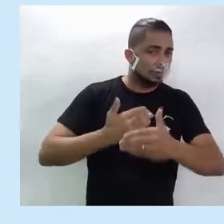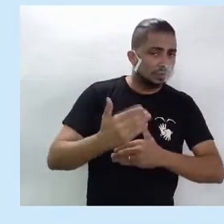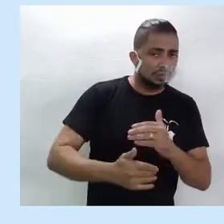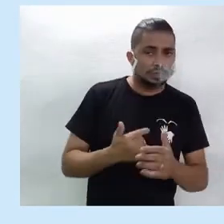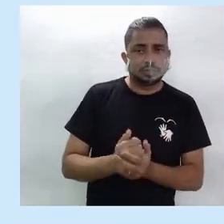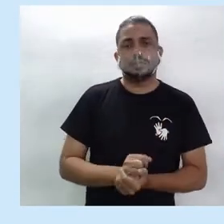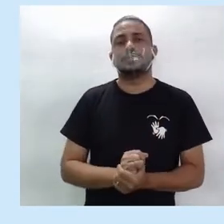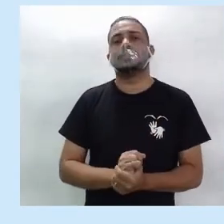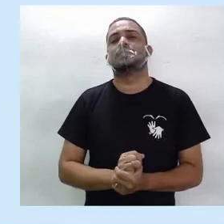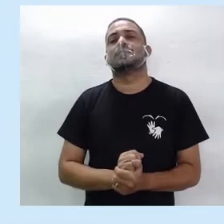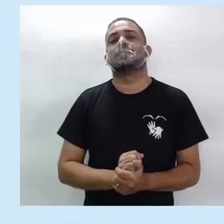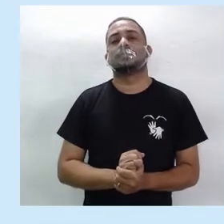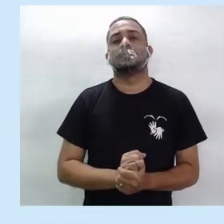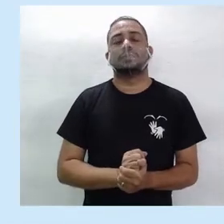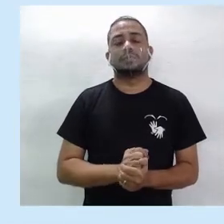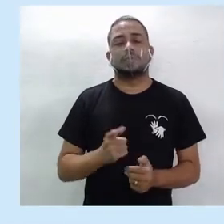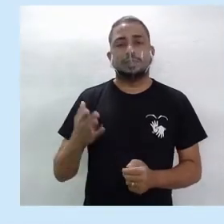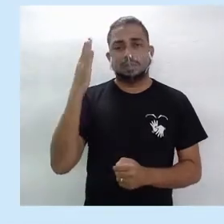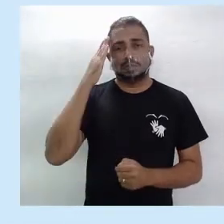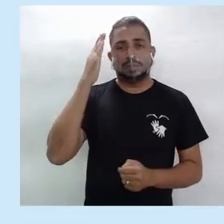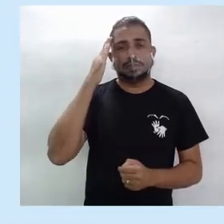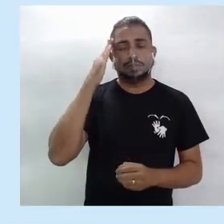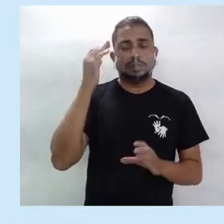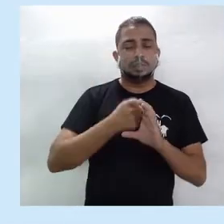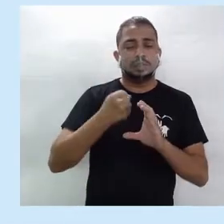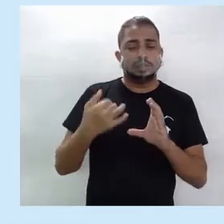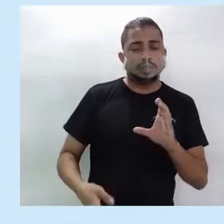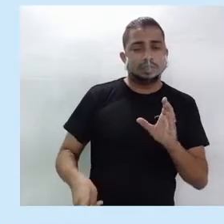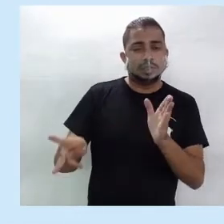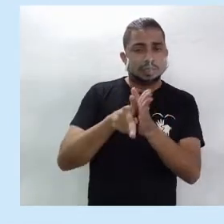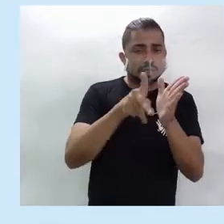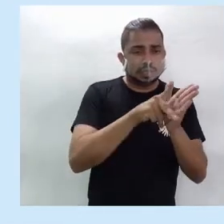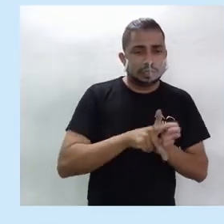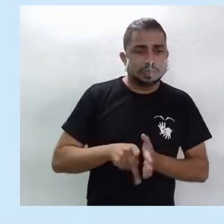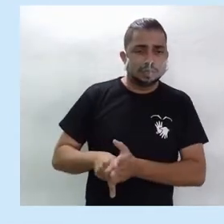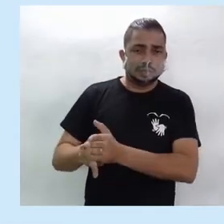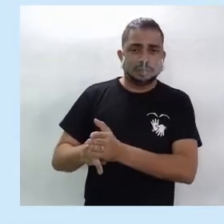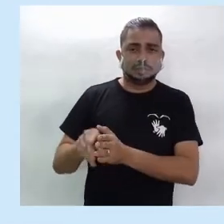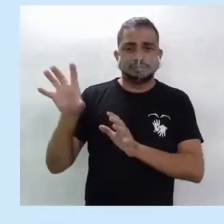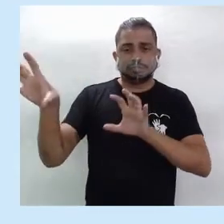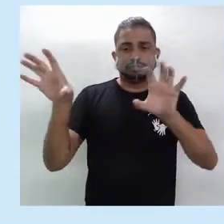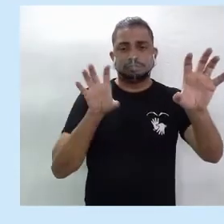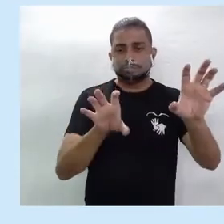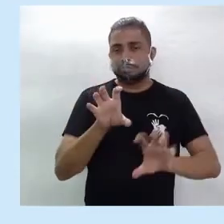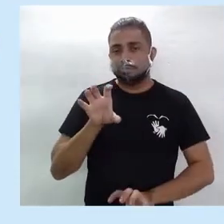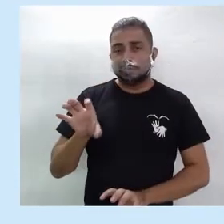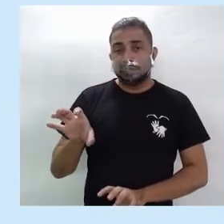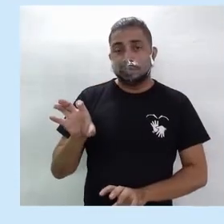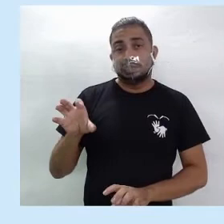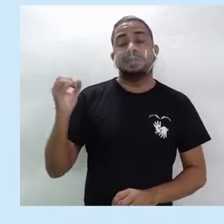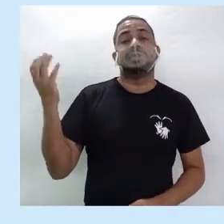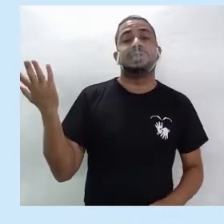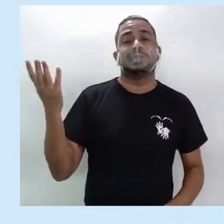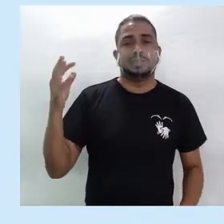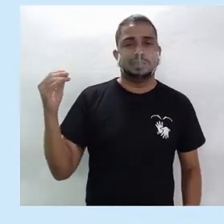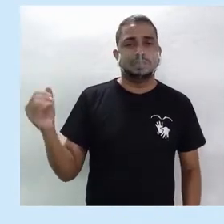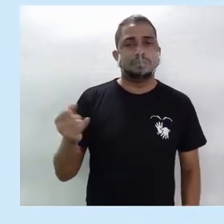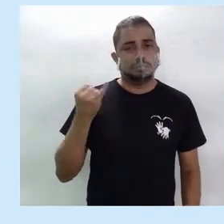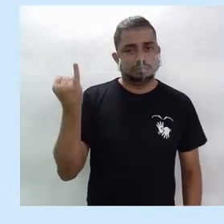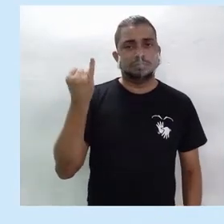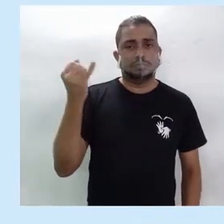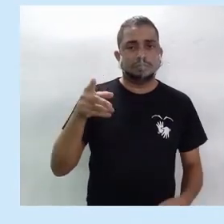meio desse entendimento, né, de característica de cada região. Ok, gente? É interessante observar também esse